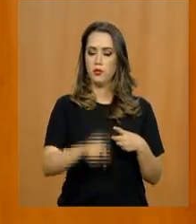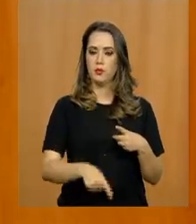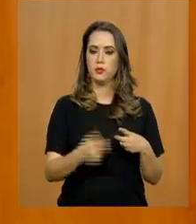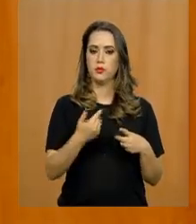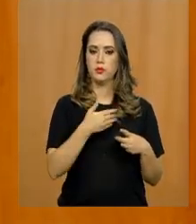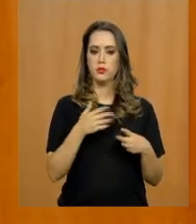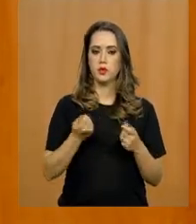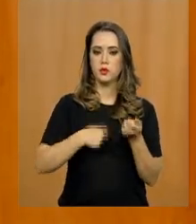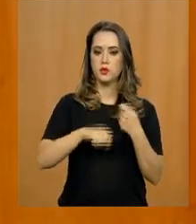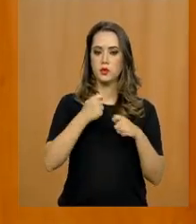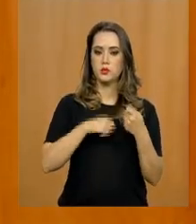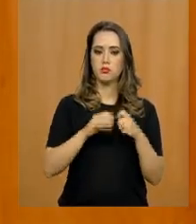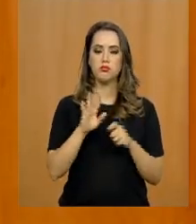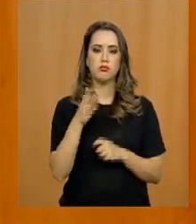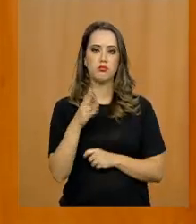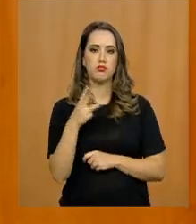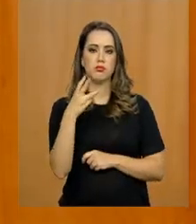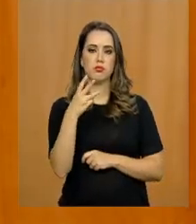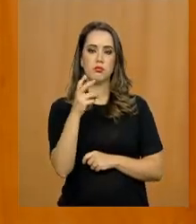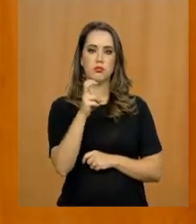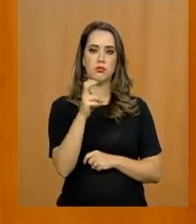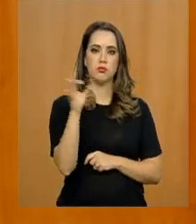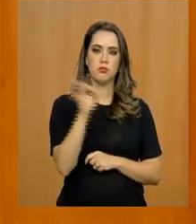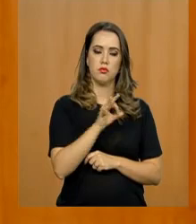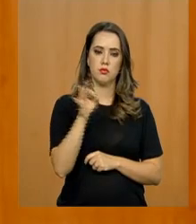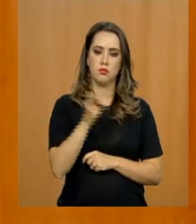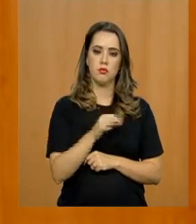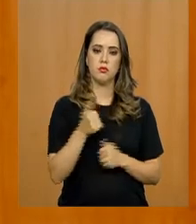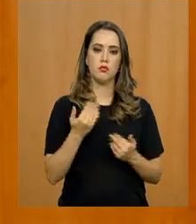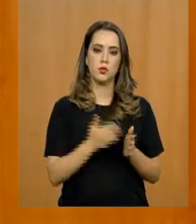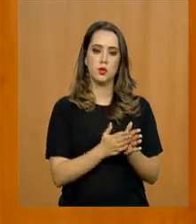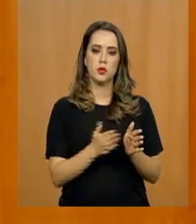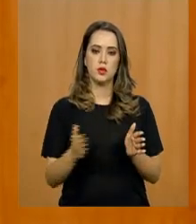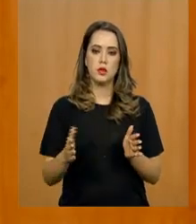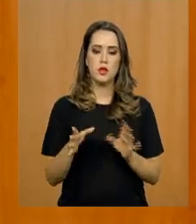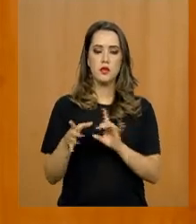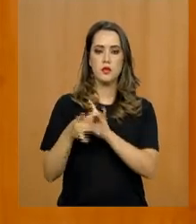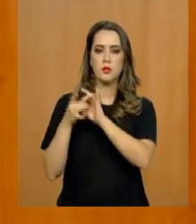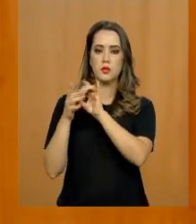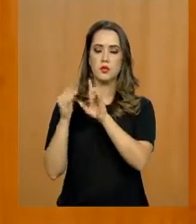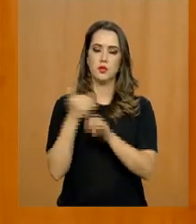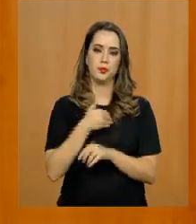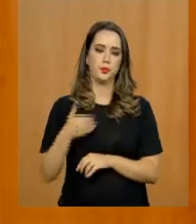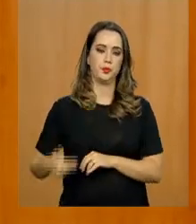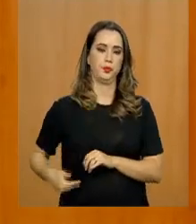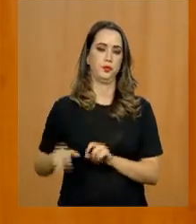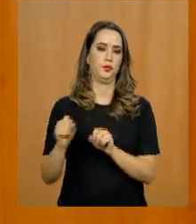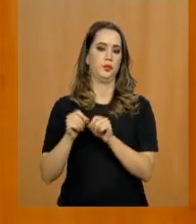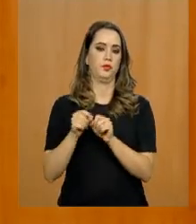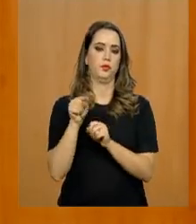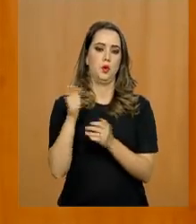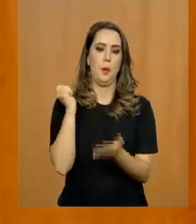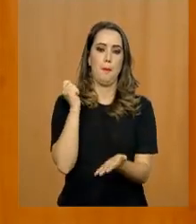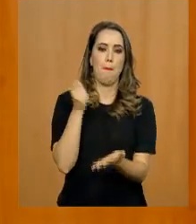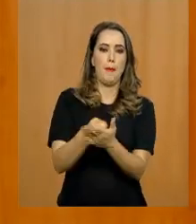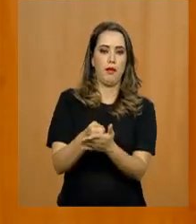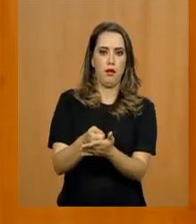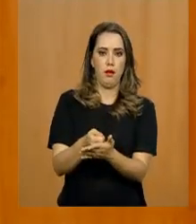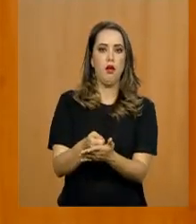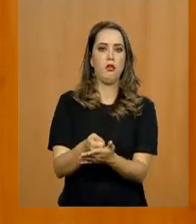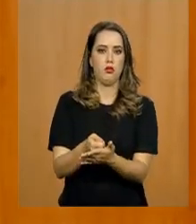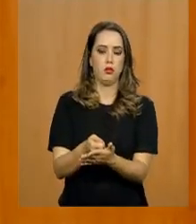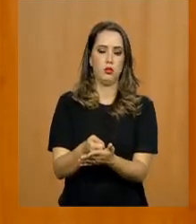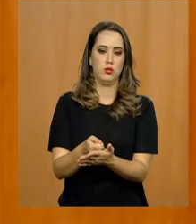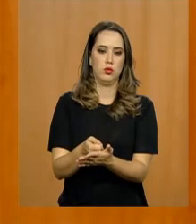uma economia de cerca de 35% nessa parceria que o governo está fazendo pagando comprando